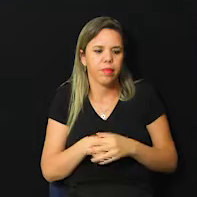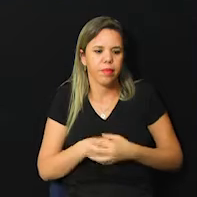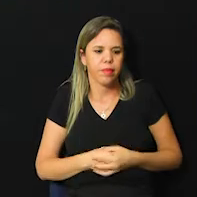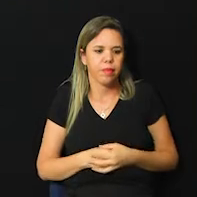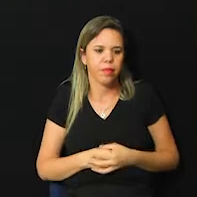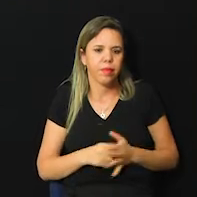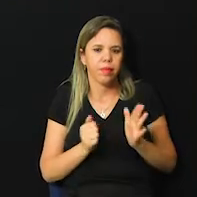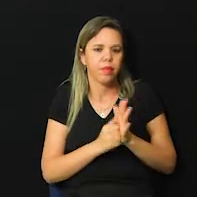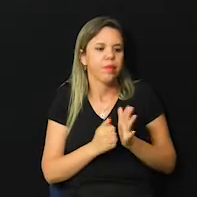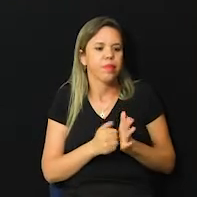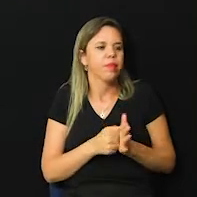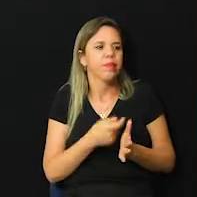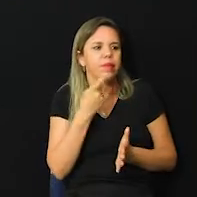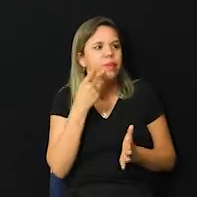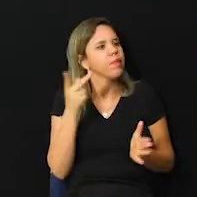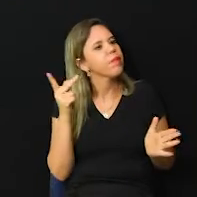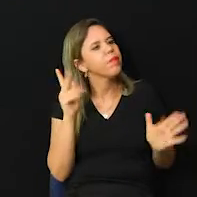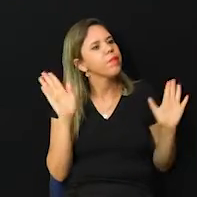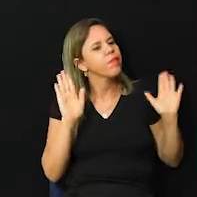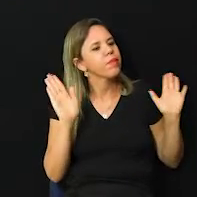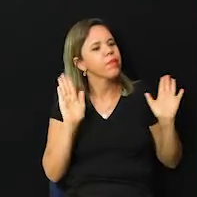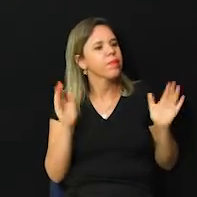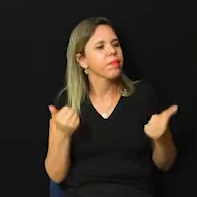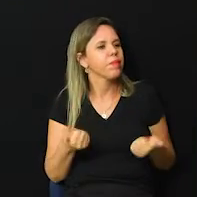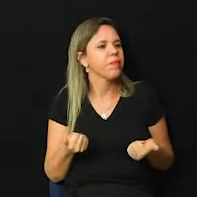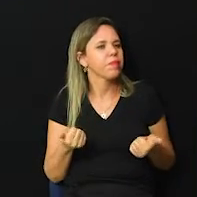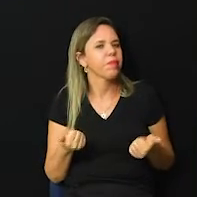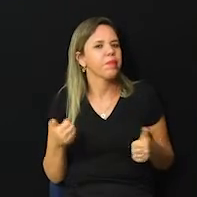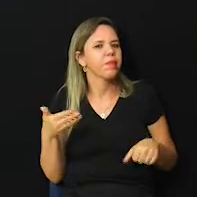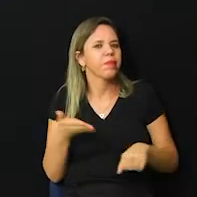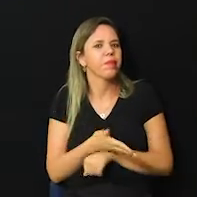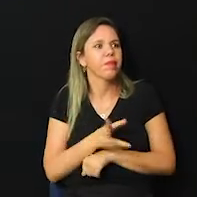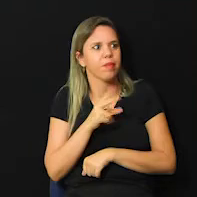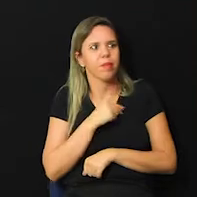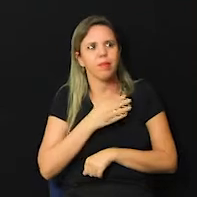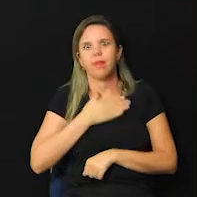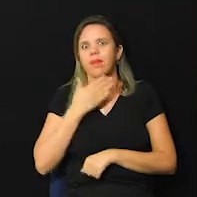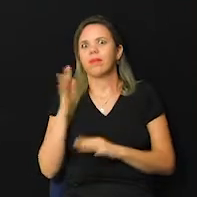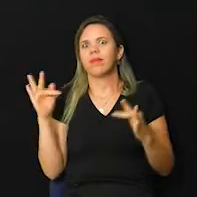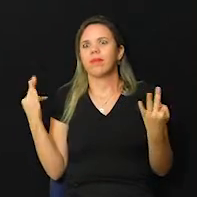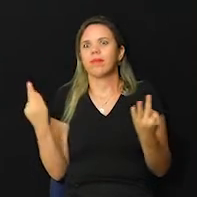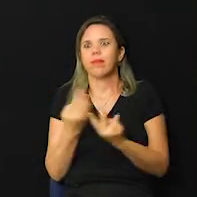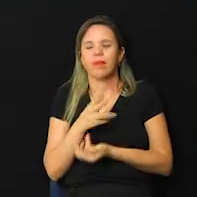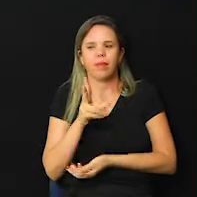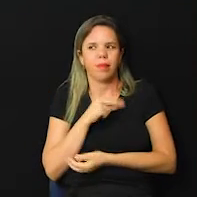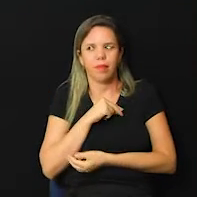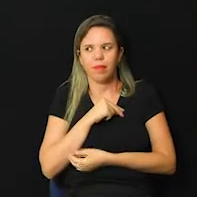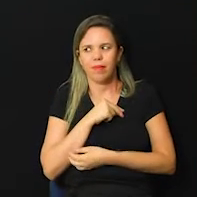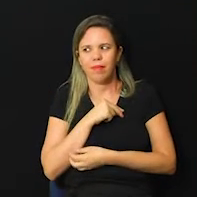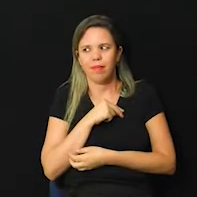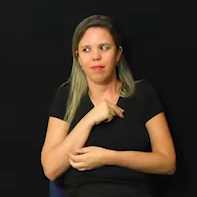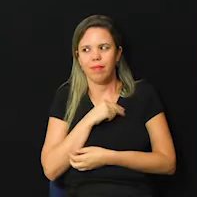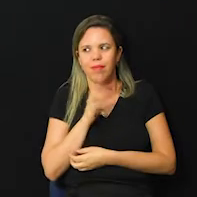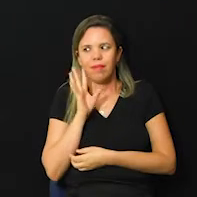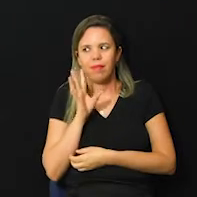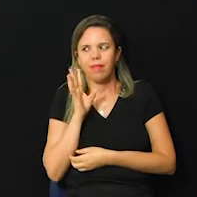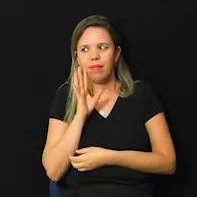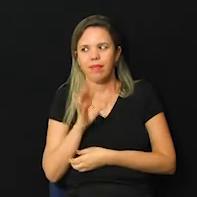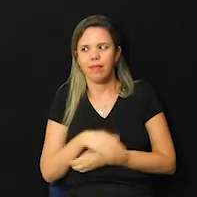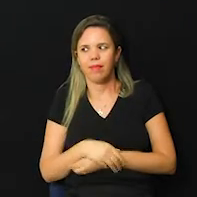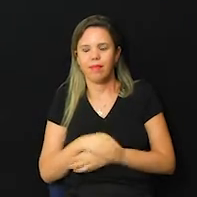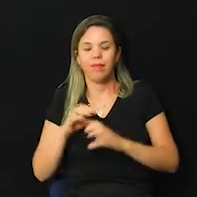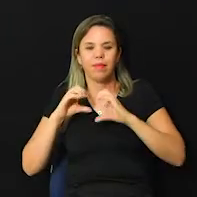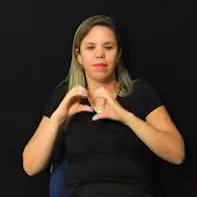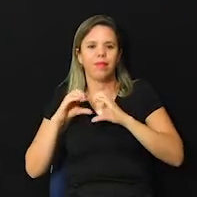chegou bateu na porta tem a chave né E foi entrando imagina um susto capaz deve ter sido